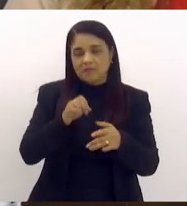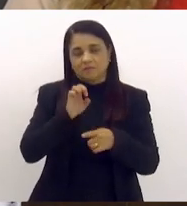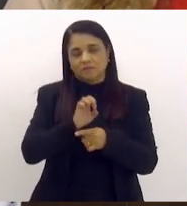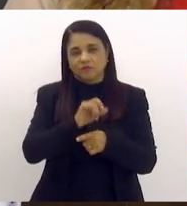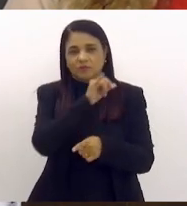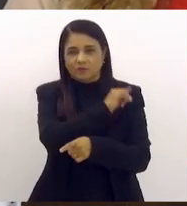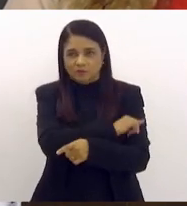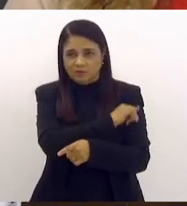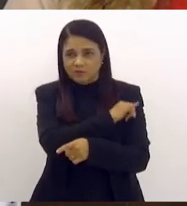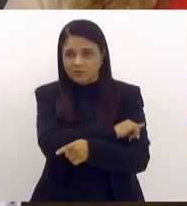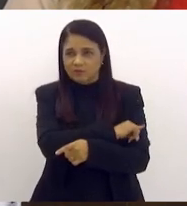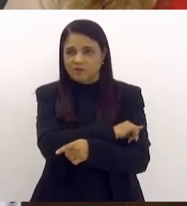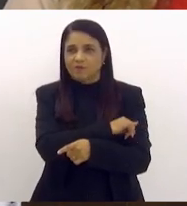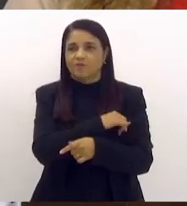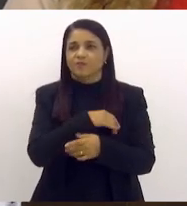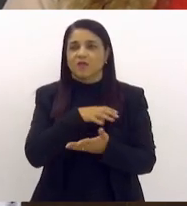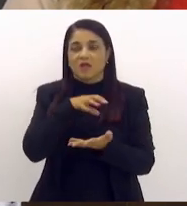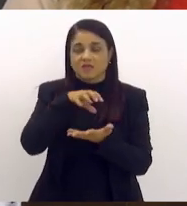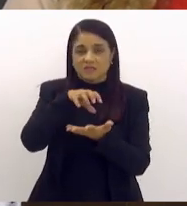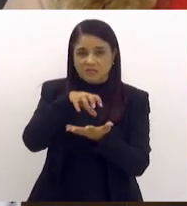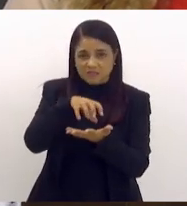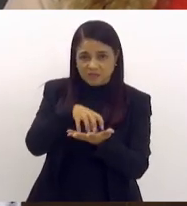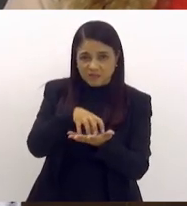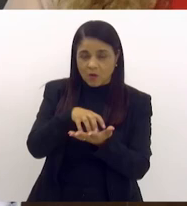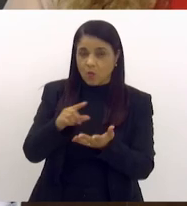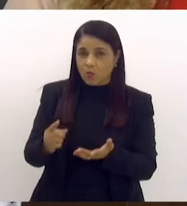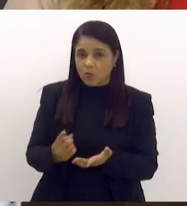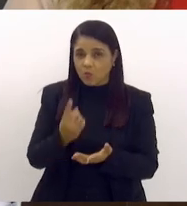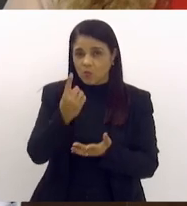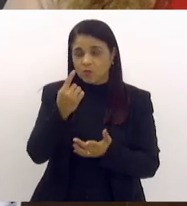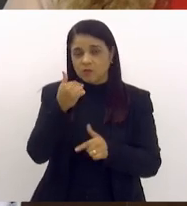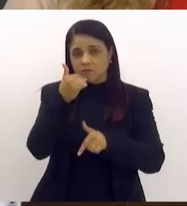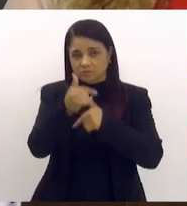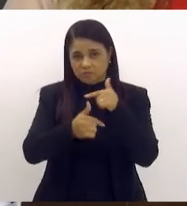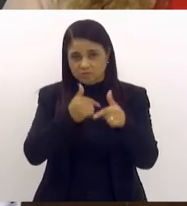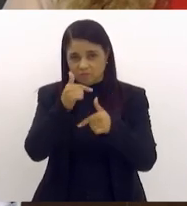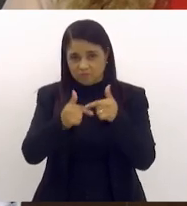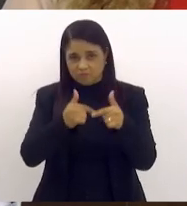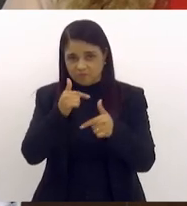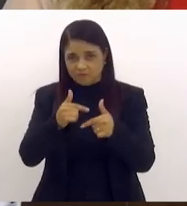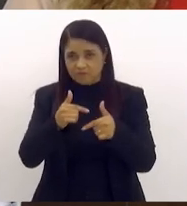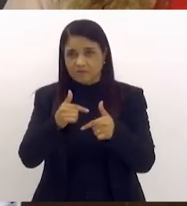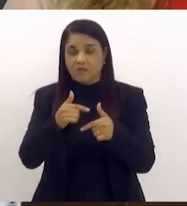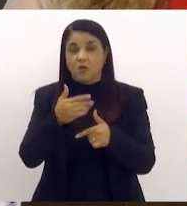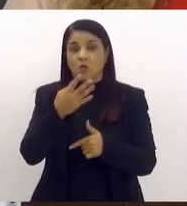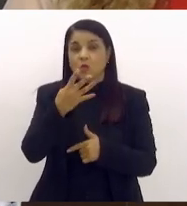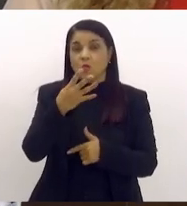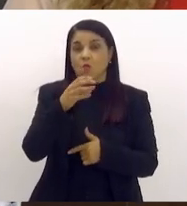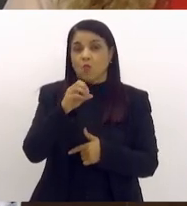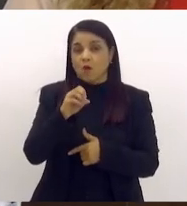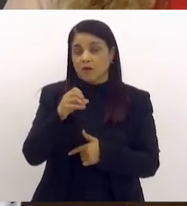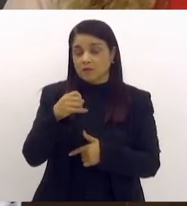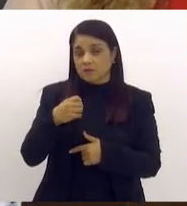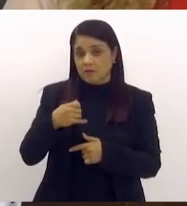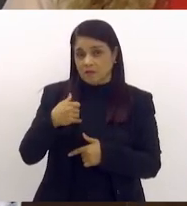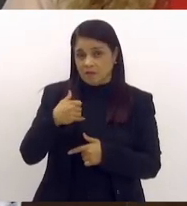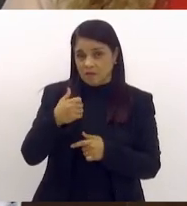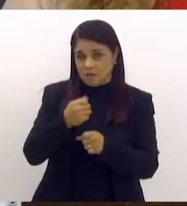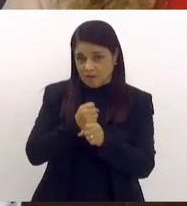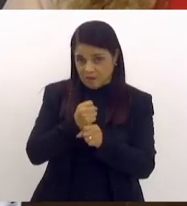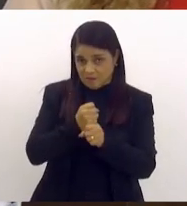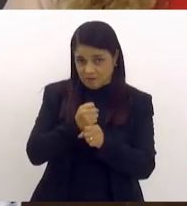nosso estado eh a Central Única dos Trabalhadores e das trabalhadoras tá fazendo fez 40 anos esse ano também né